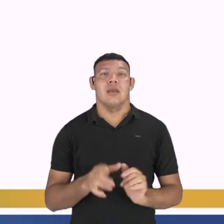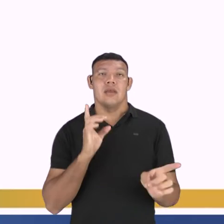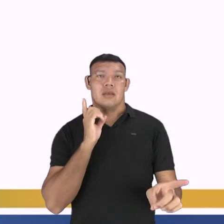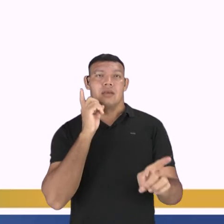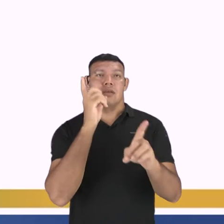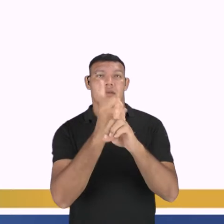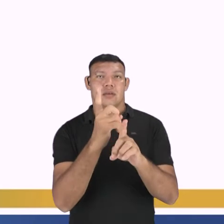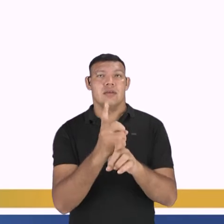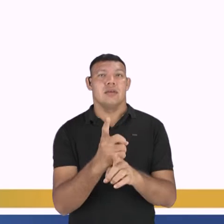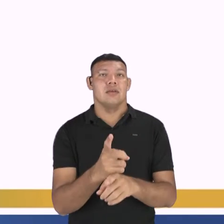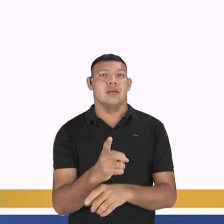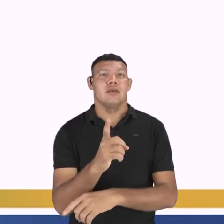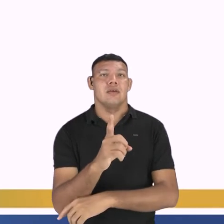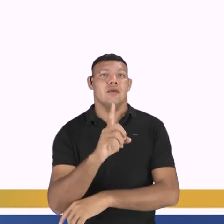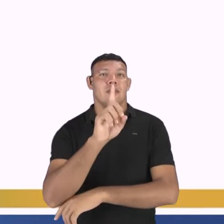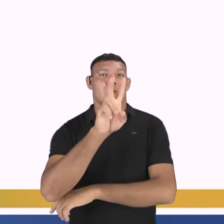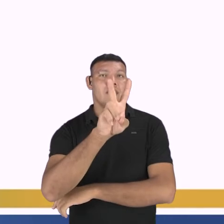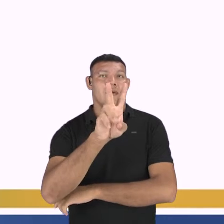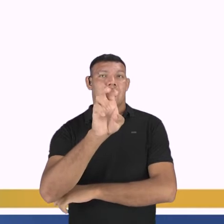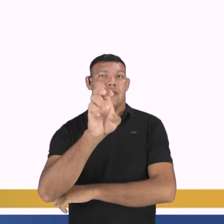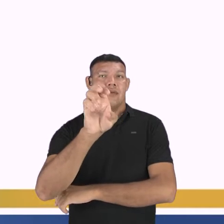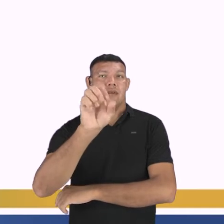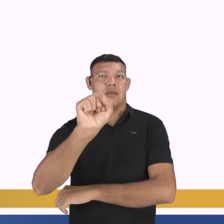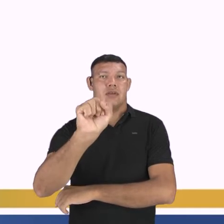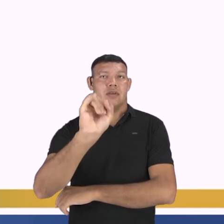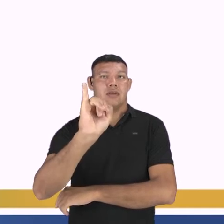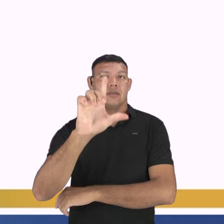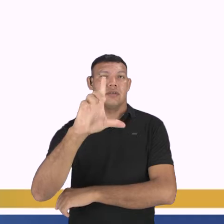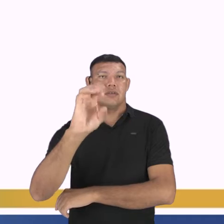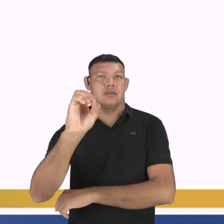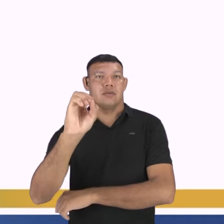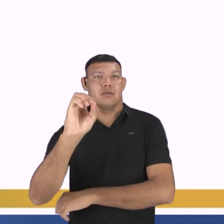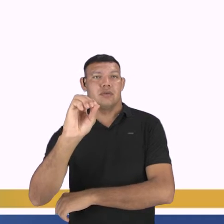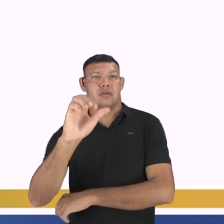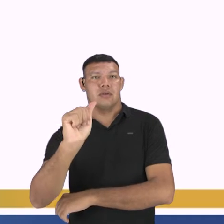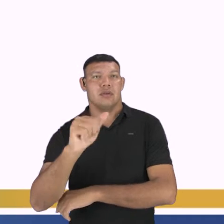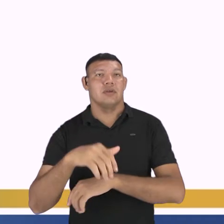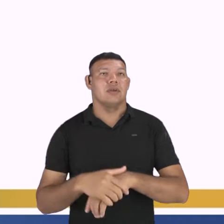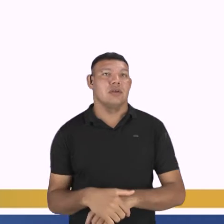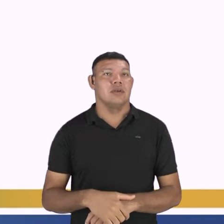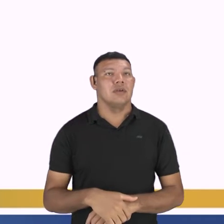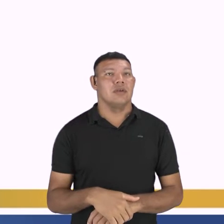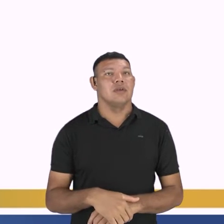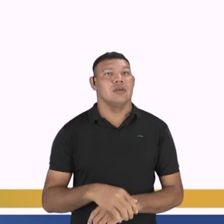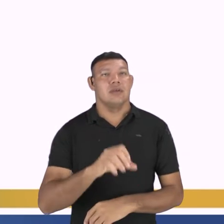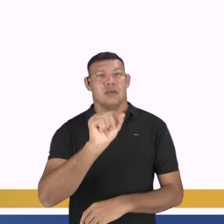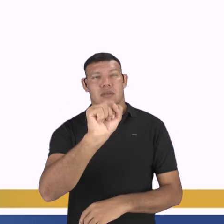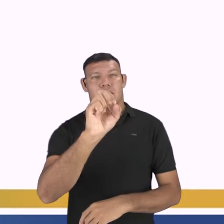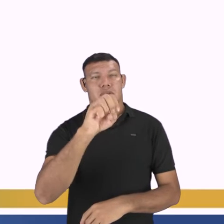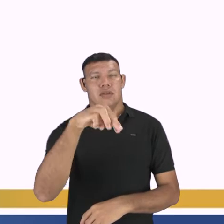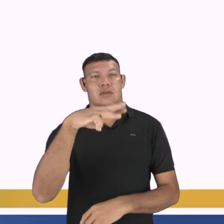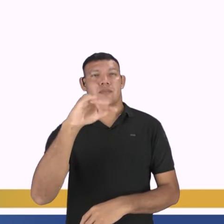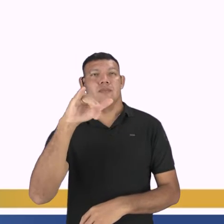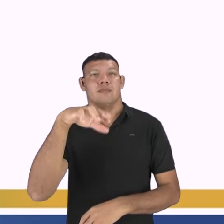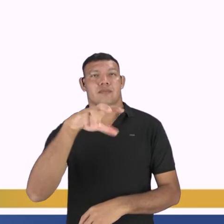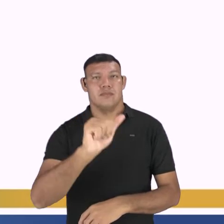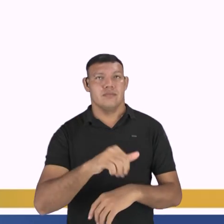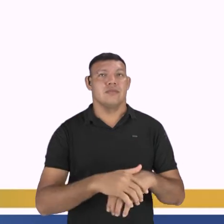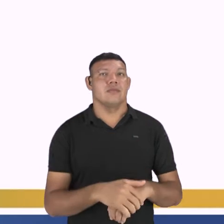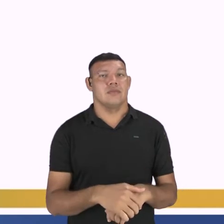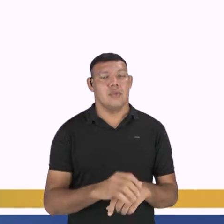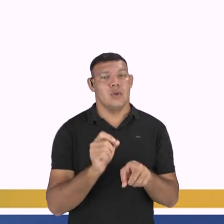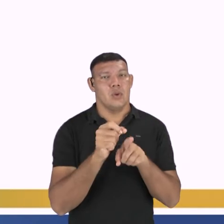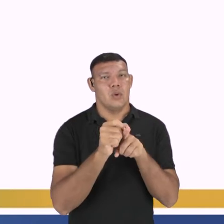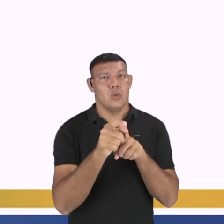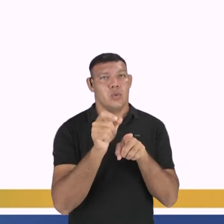e passa, ele faz a ligação para o ducto ejaculatório, o qual abre a uretra e o líquido